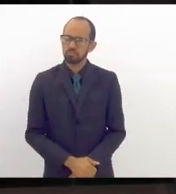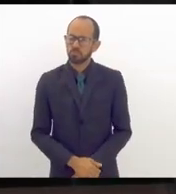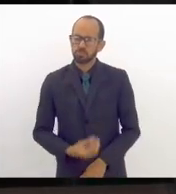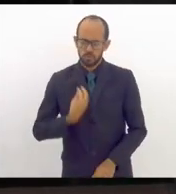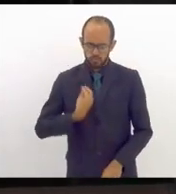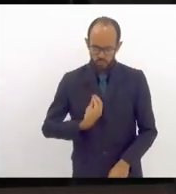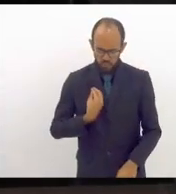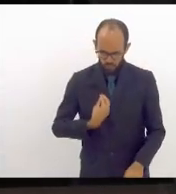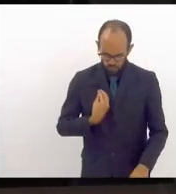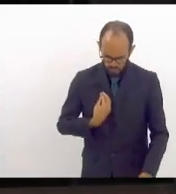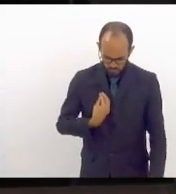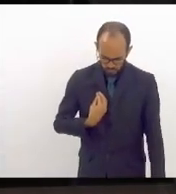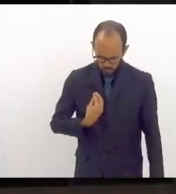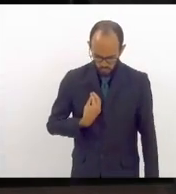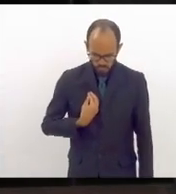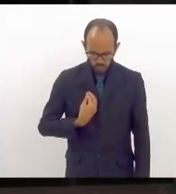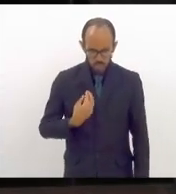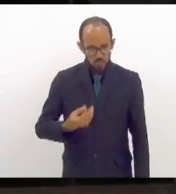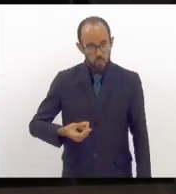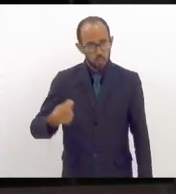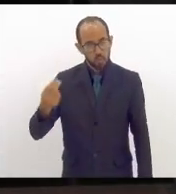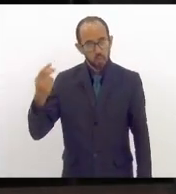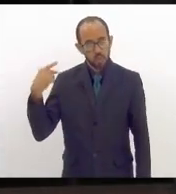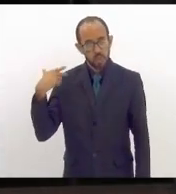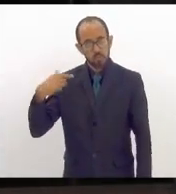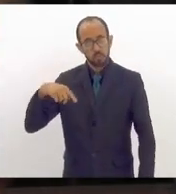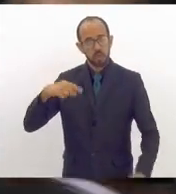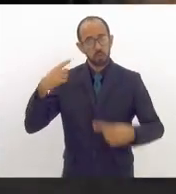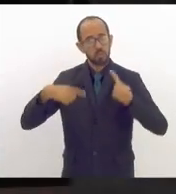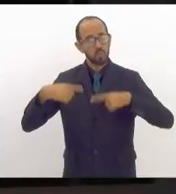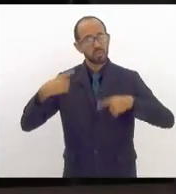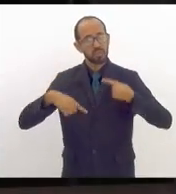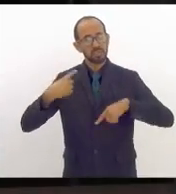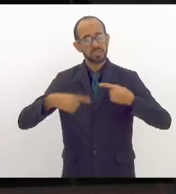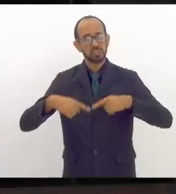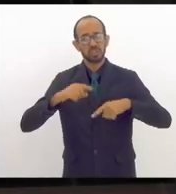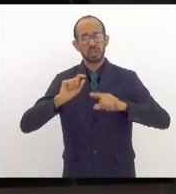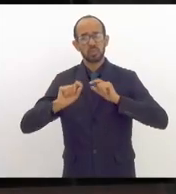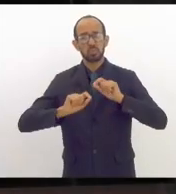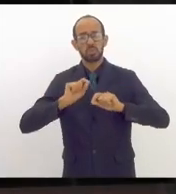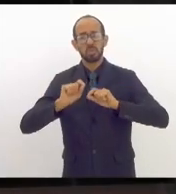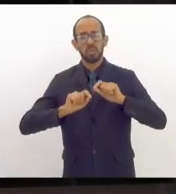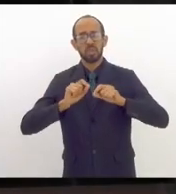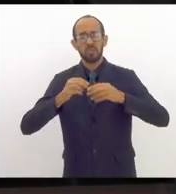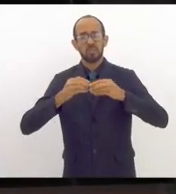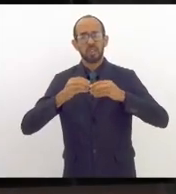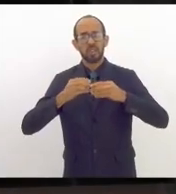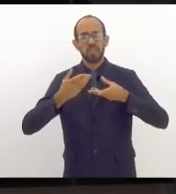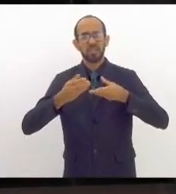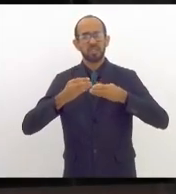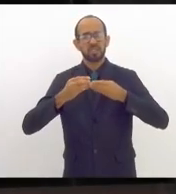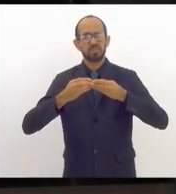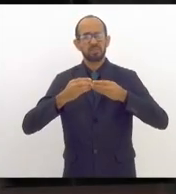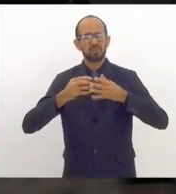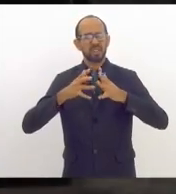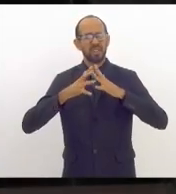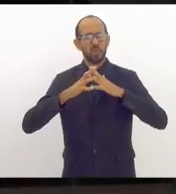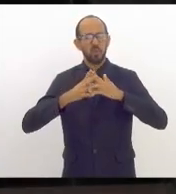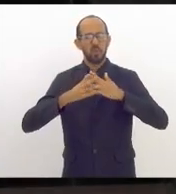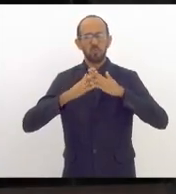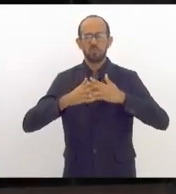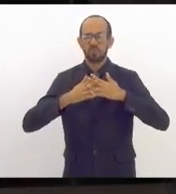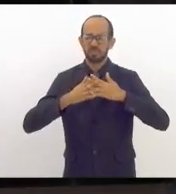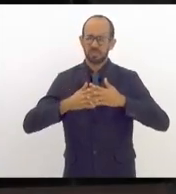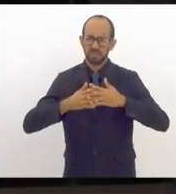um processo há muito tempo que a política ela vem ela vem digamos ficando confusa